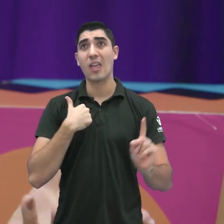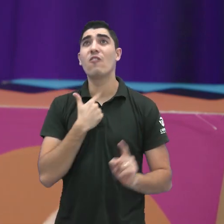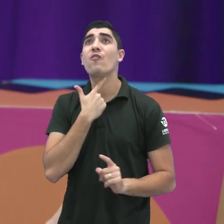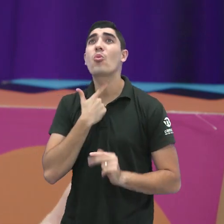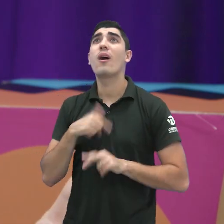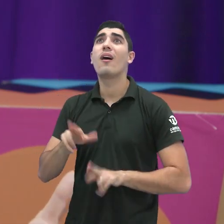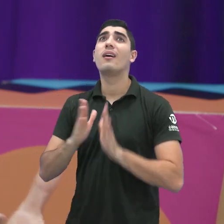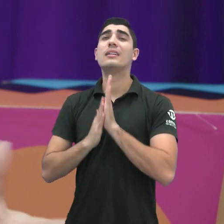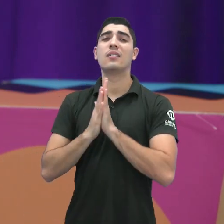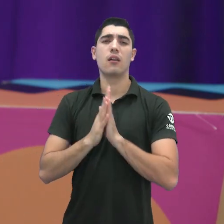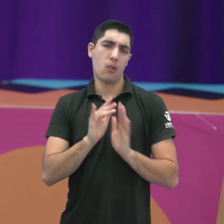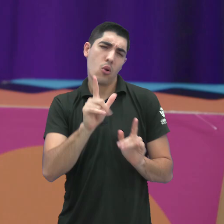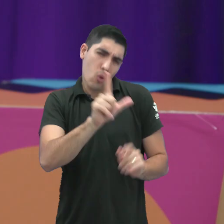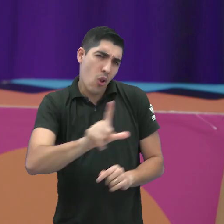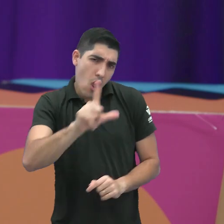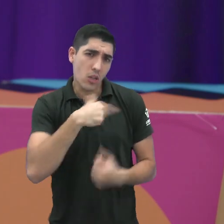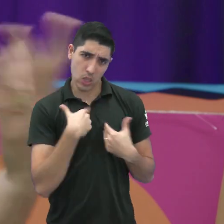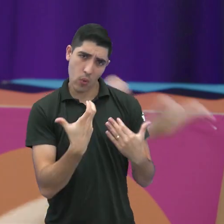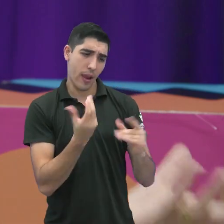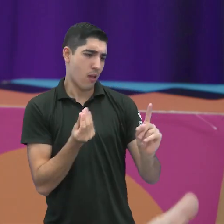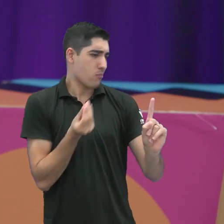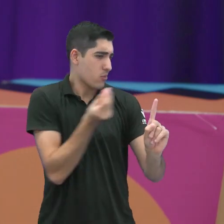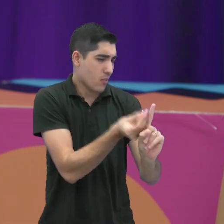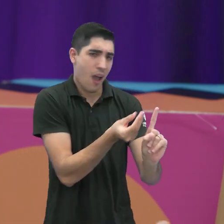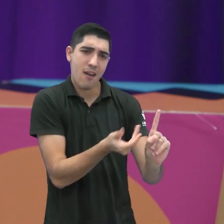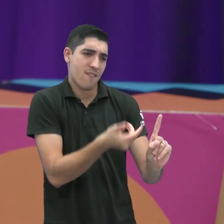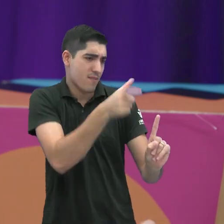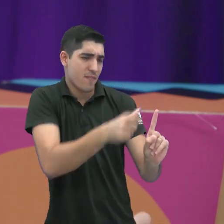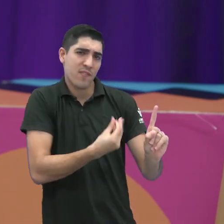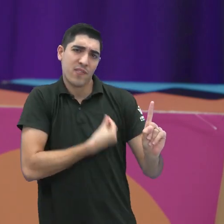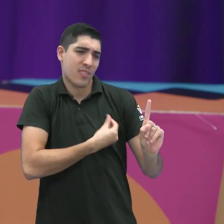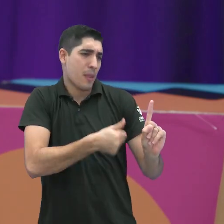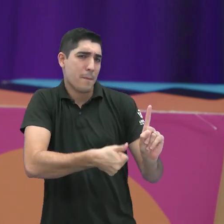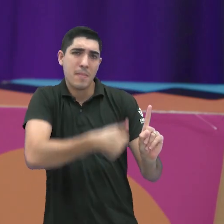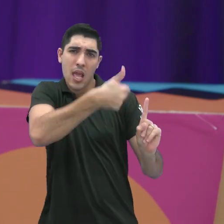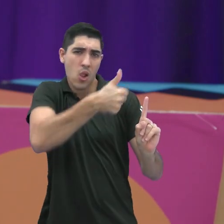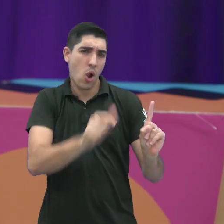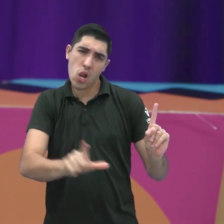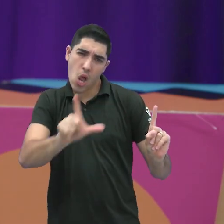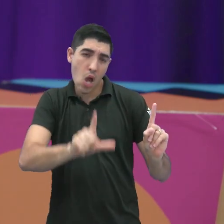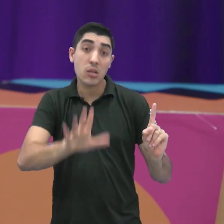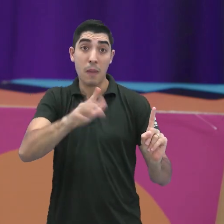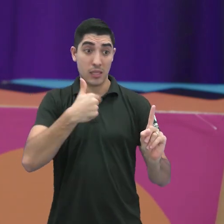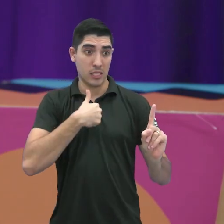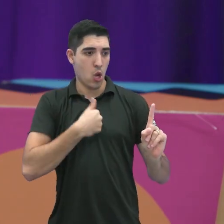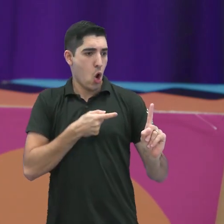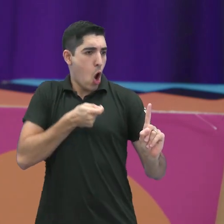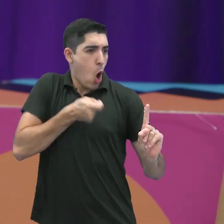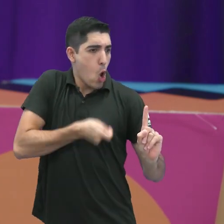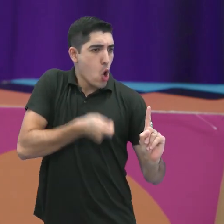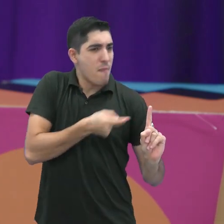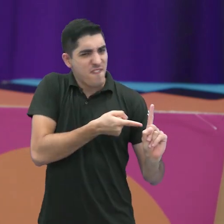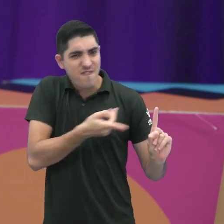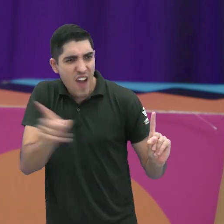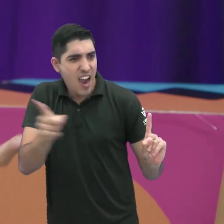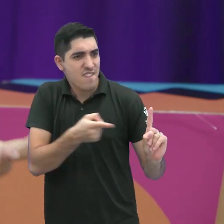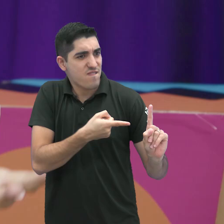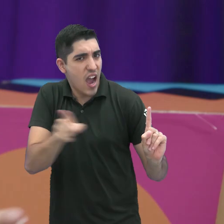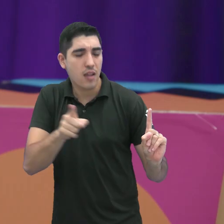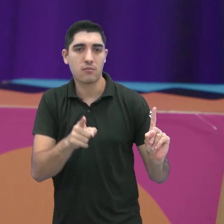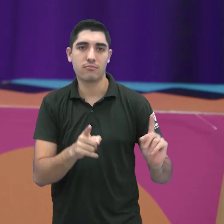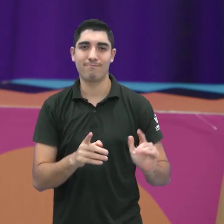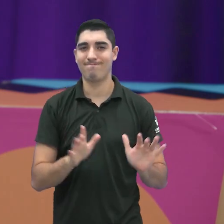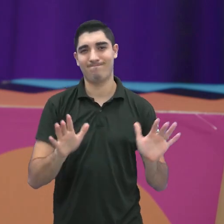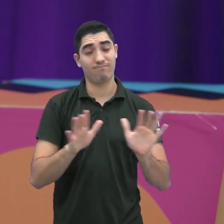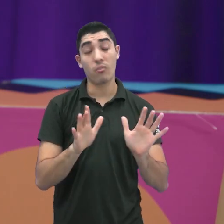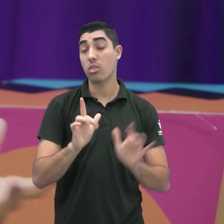as minhas filhas é o melhor que eu acredito que possa ser. Mas aí impor, né? A gente tem, assim, casos,